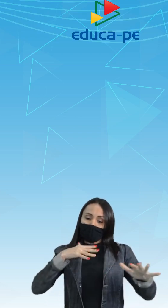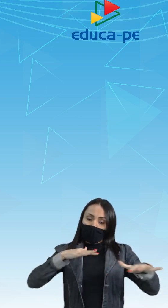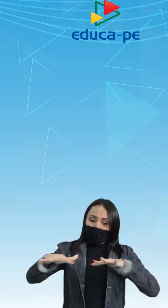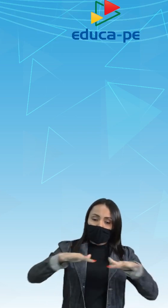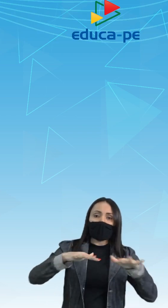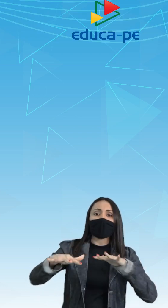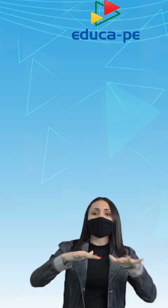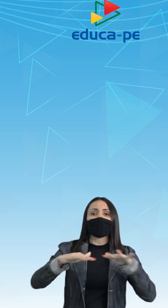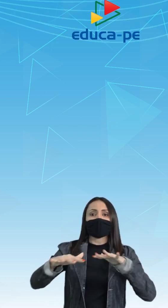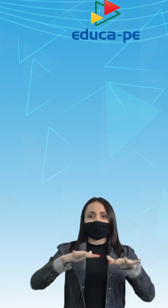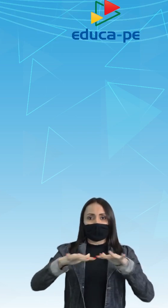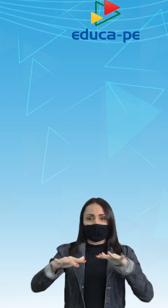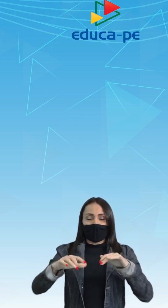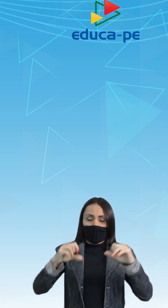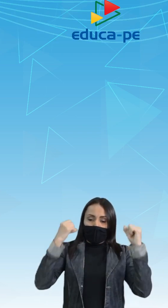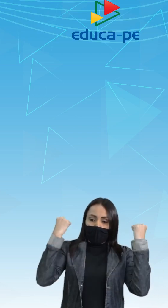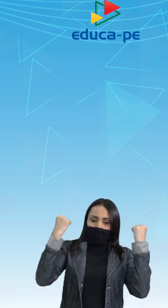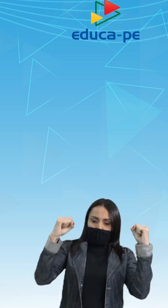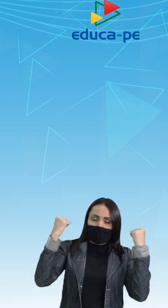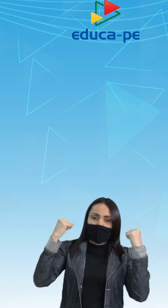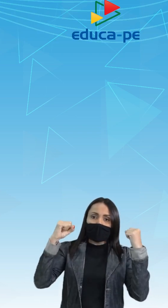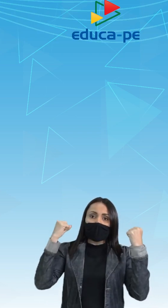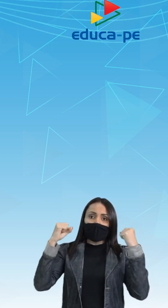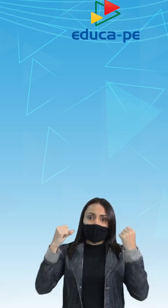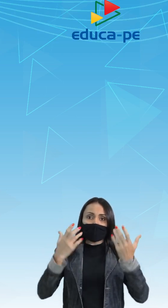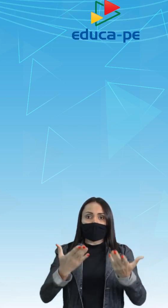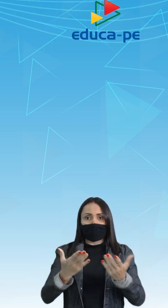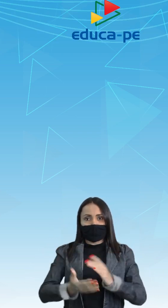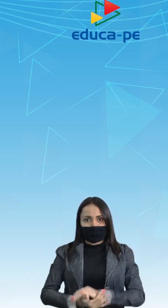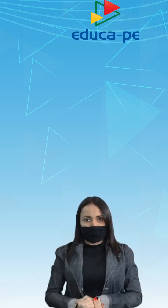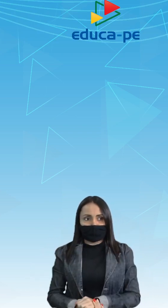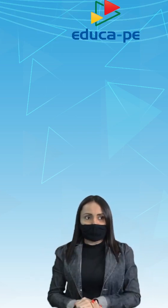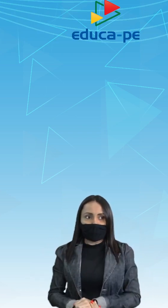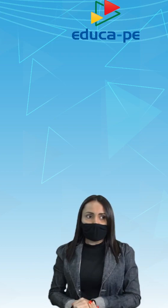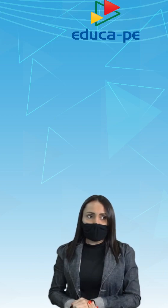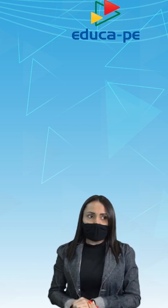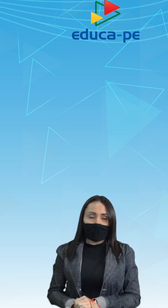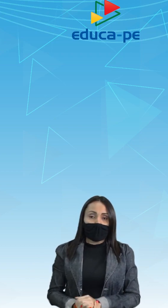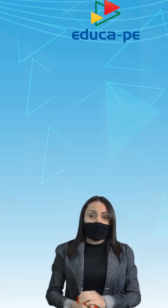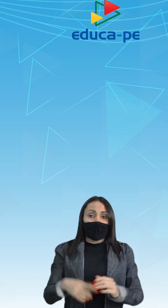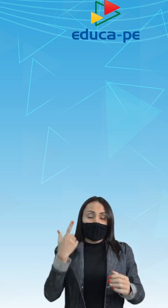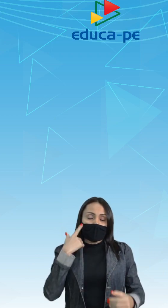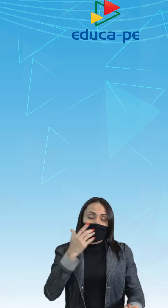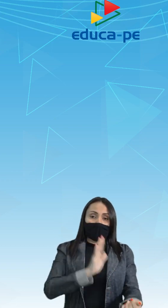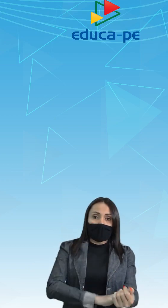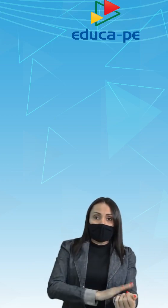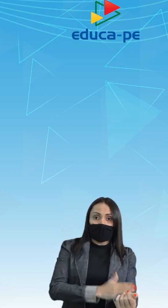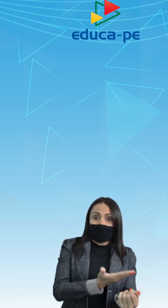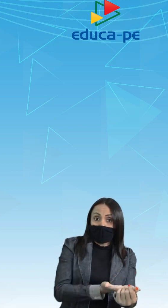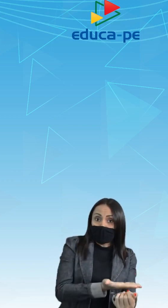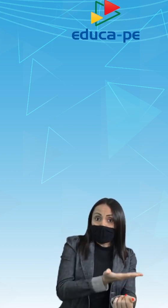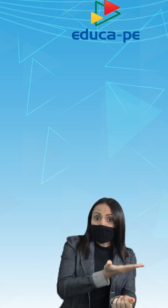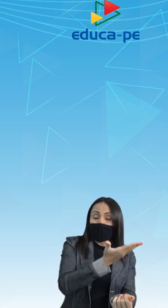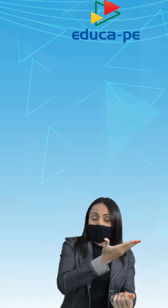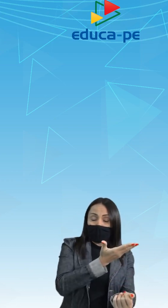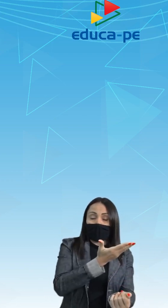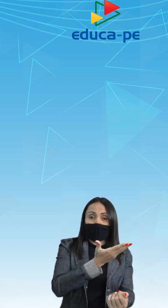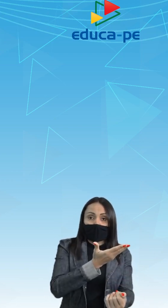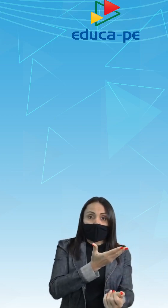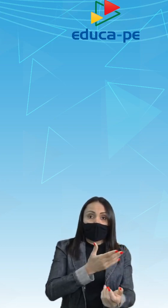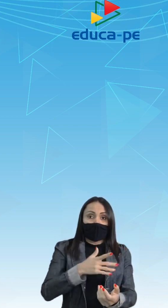que o exercício aeróbico que é intenso. E se a pressão ela subir,